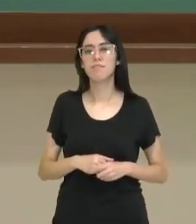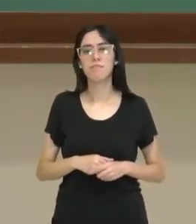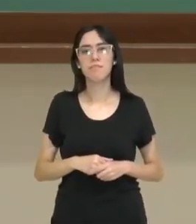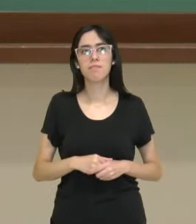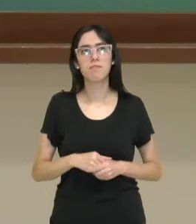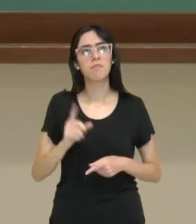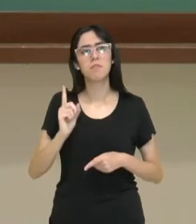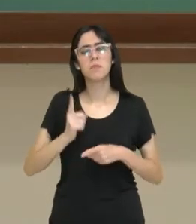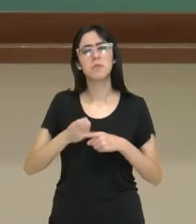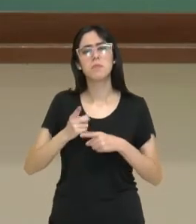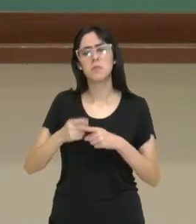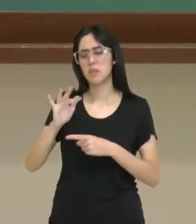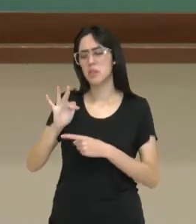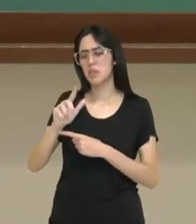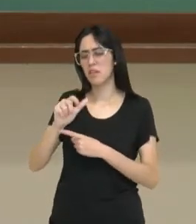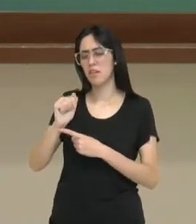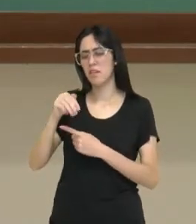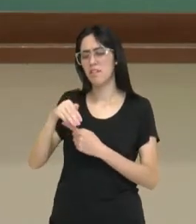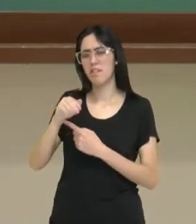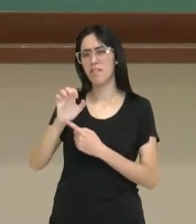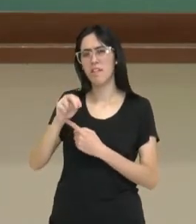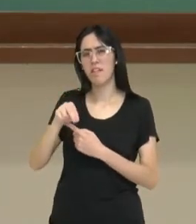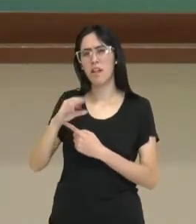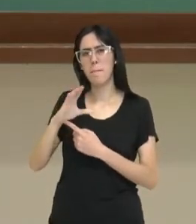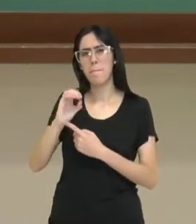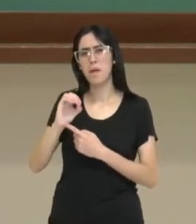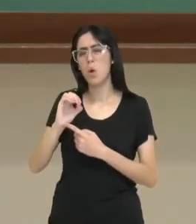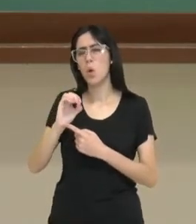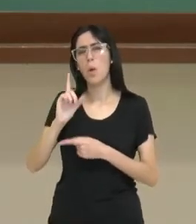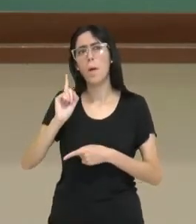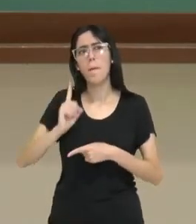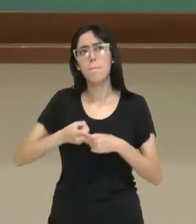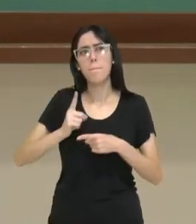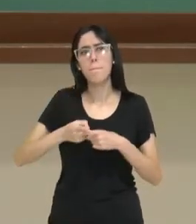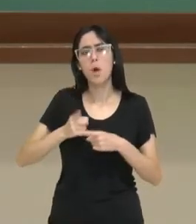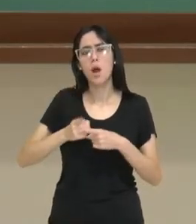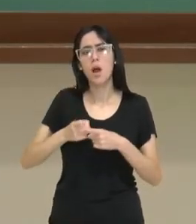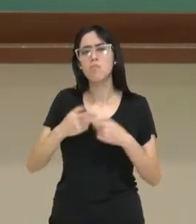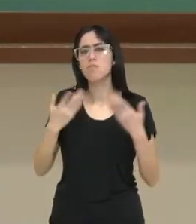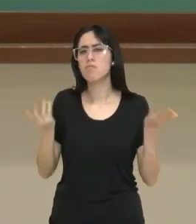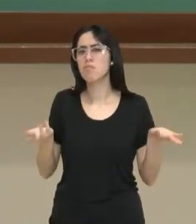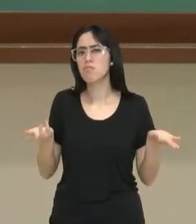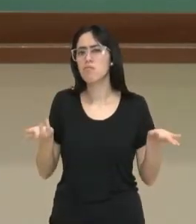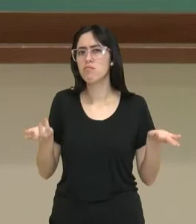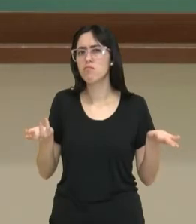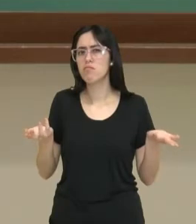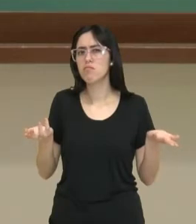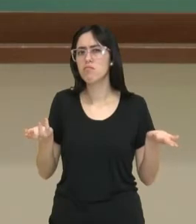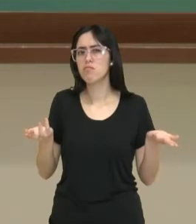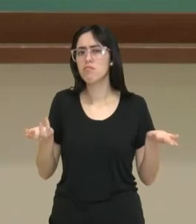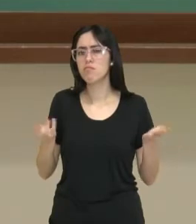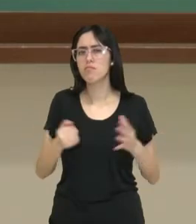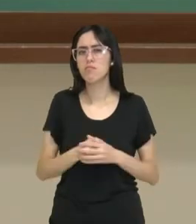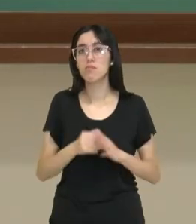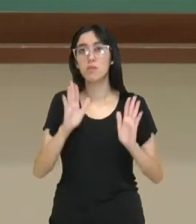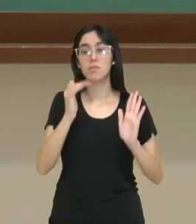¿por qué? Porque Ágata y Gaturro representan a España de esa manera. Porque flamenco,